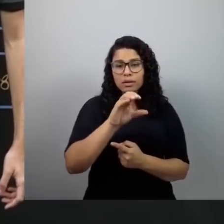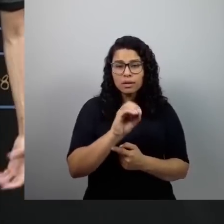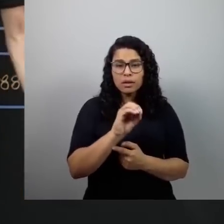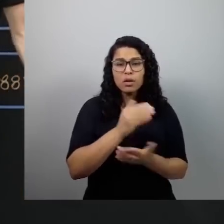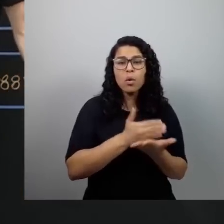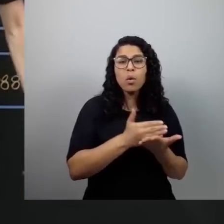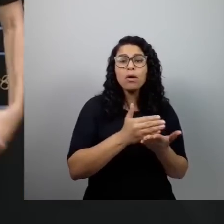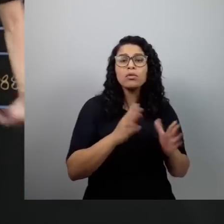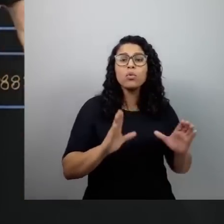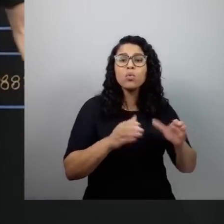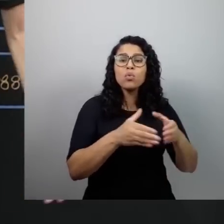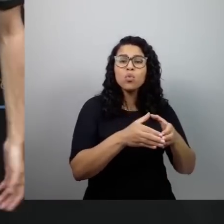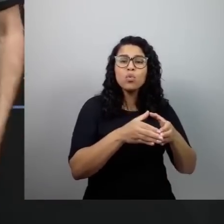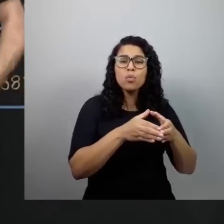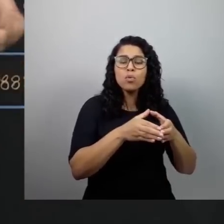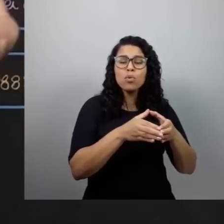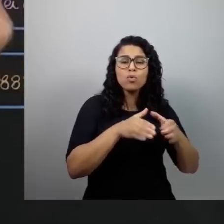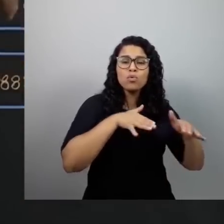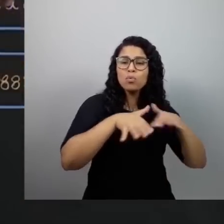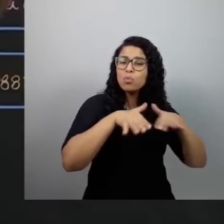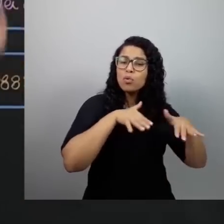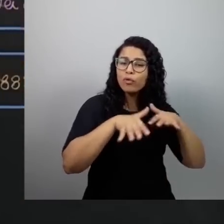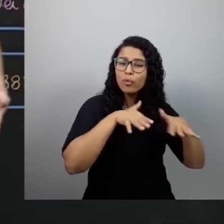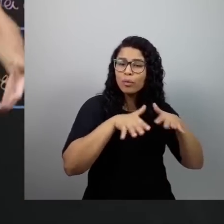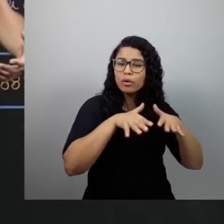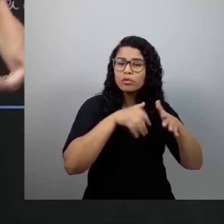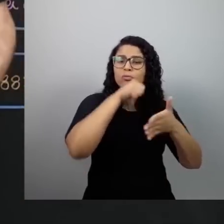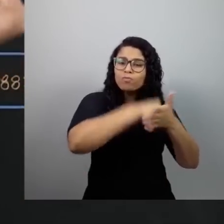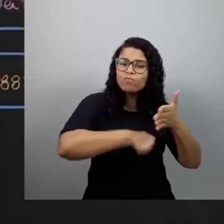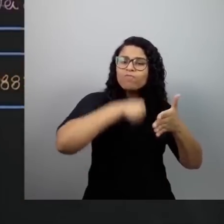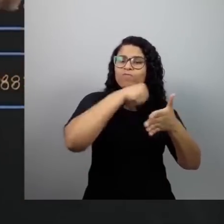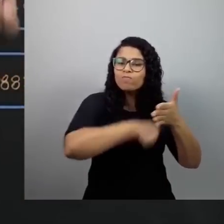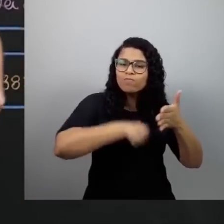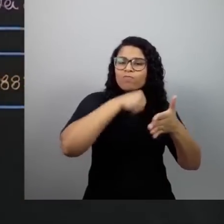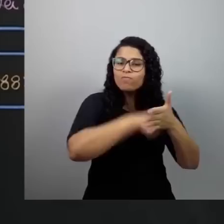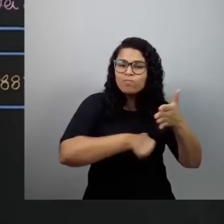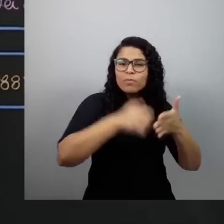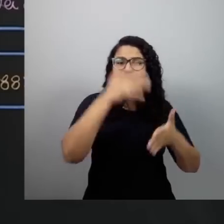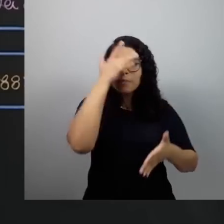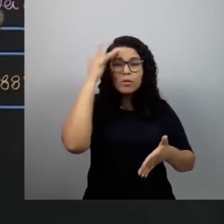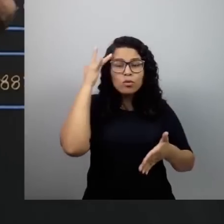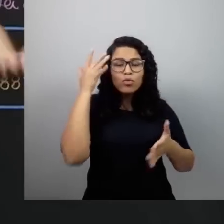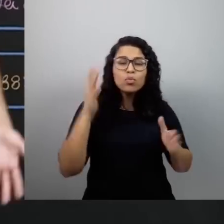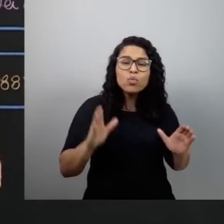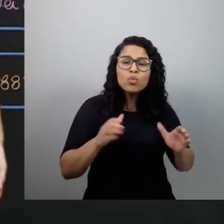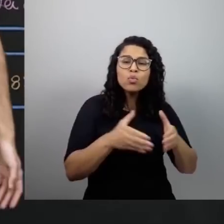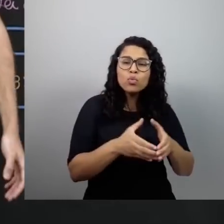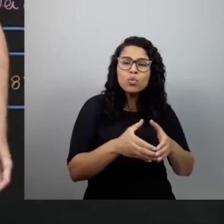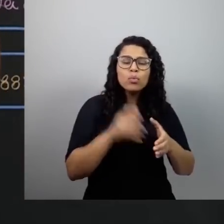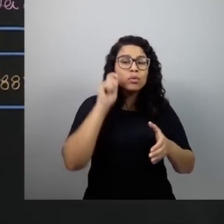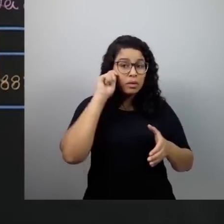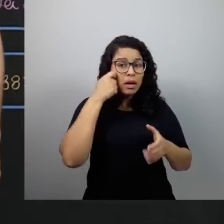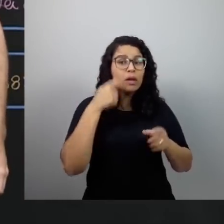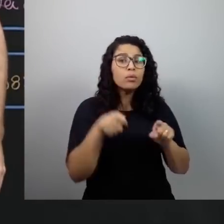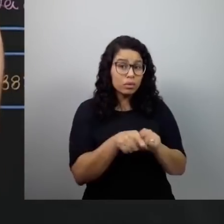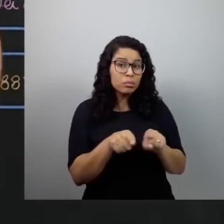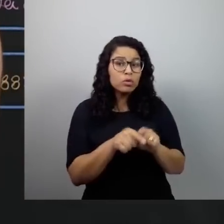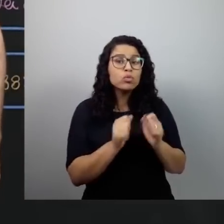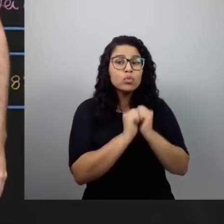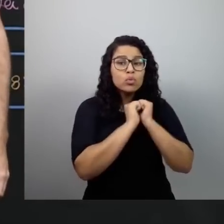1870, forma-se no Brasil um movimento abolicionista, ou seja, um conjunto de intelectuais, alguns negros, inclusive,